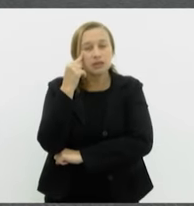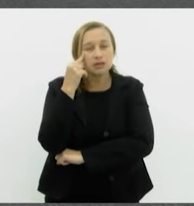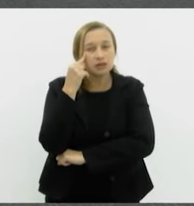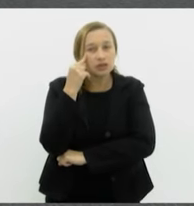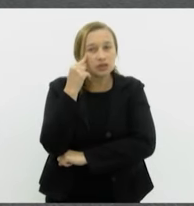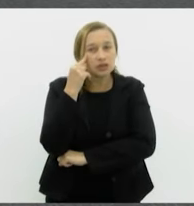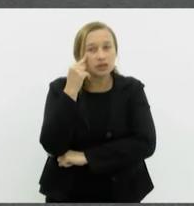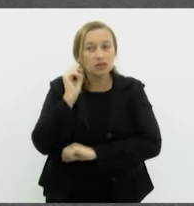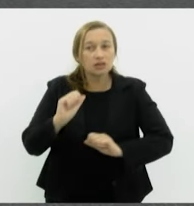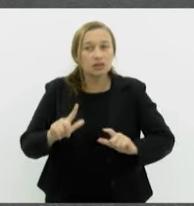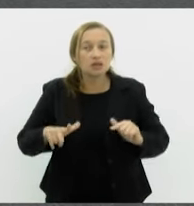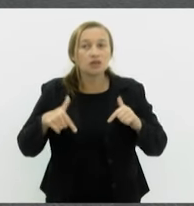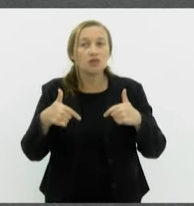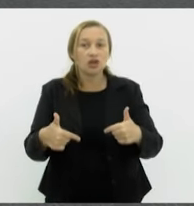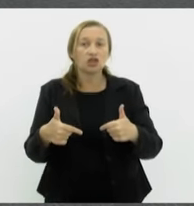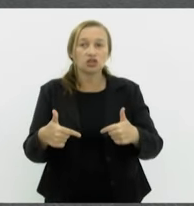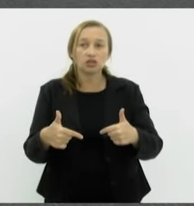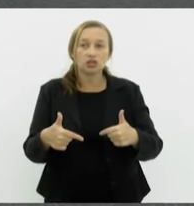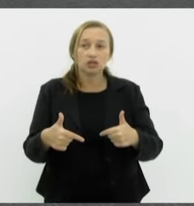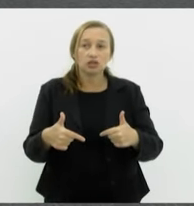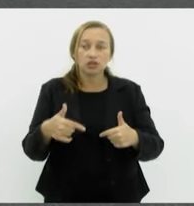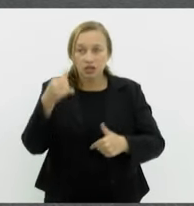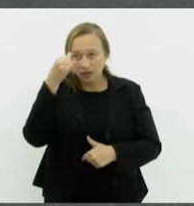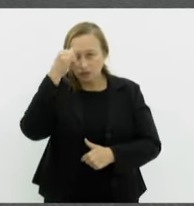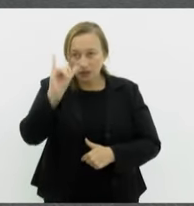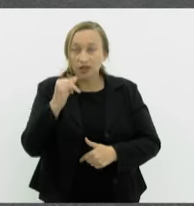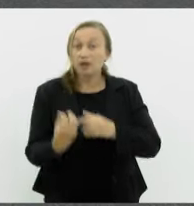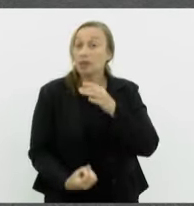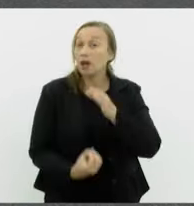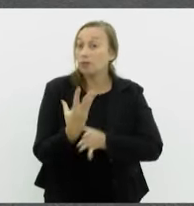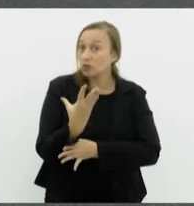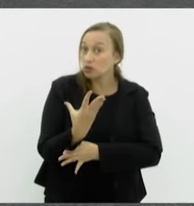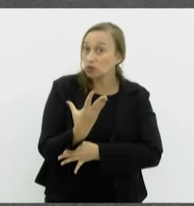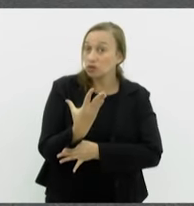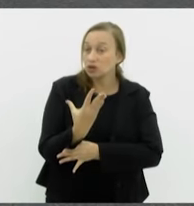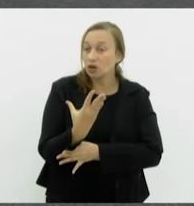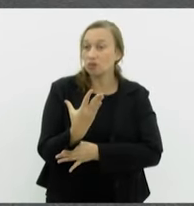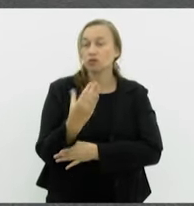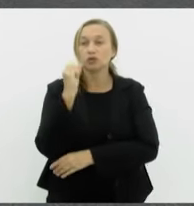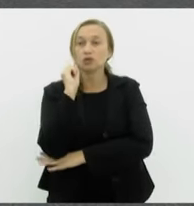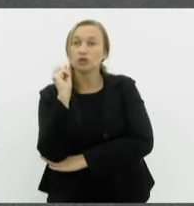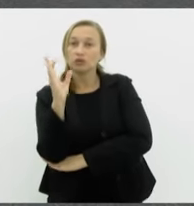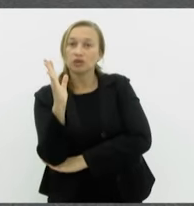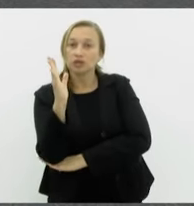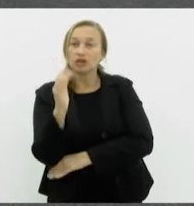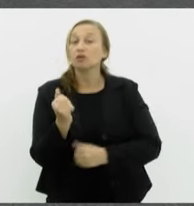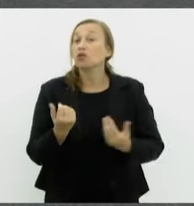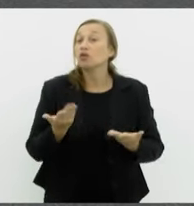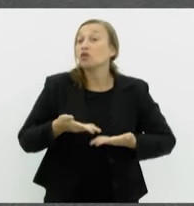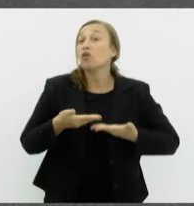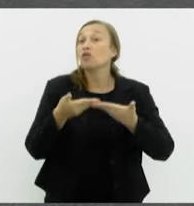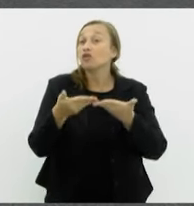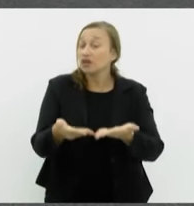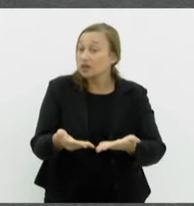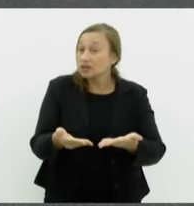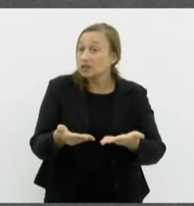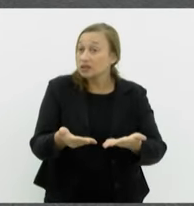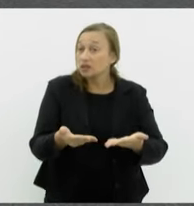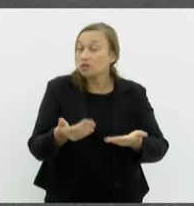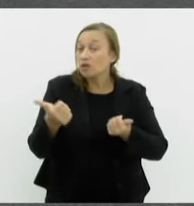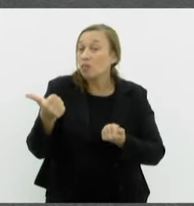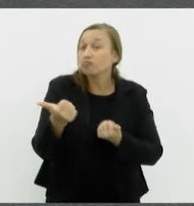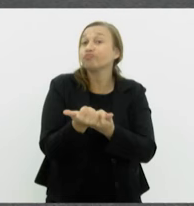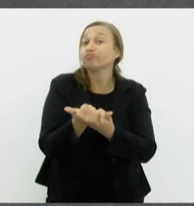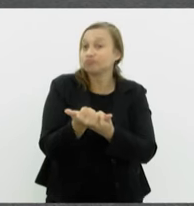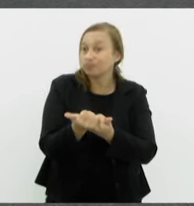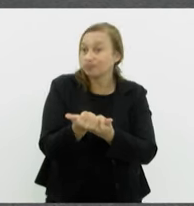em ações preventivas do ponto de vista da produção ambiental. E oferecendo, apoiando,